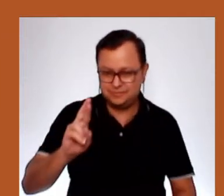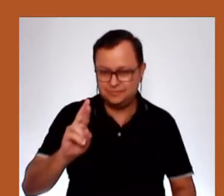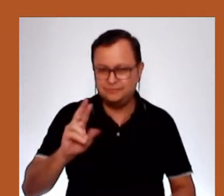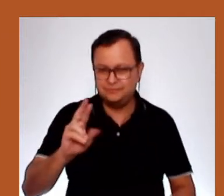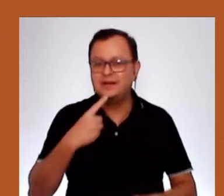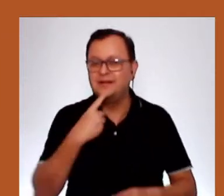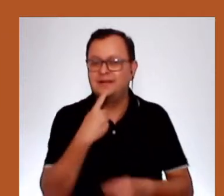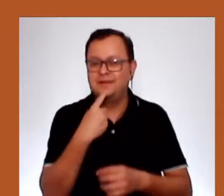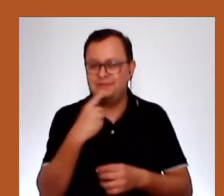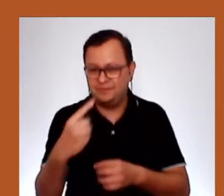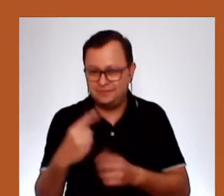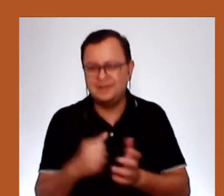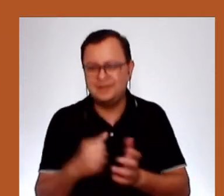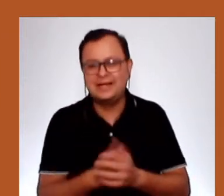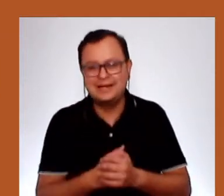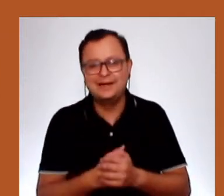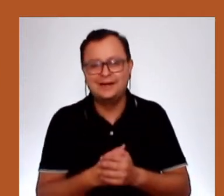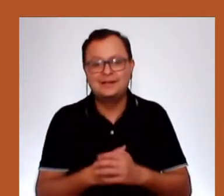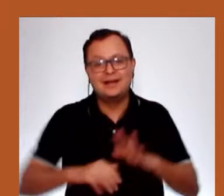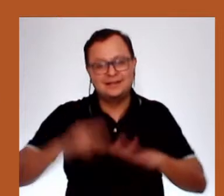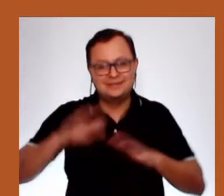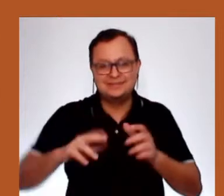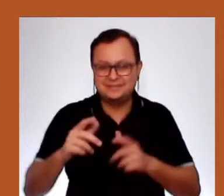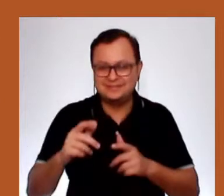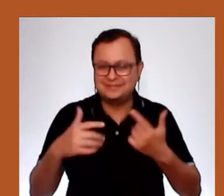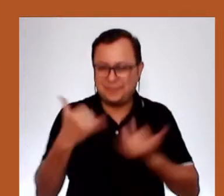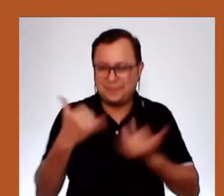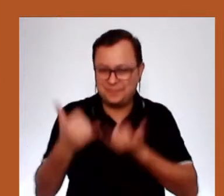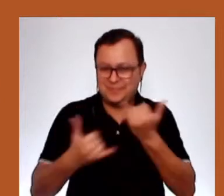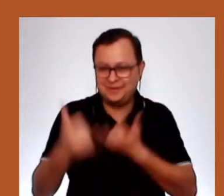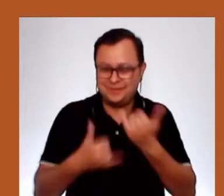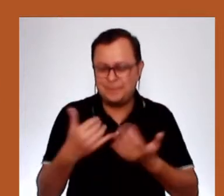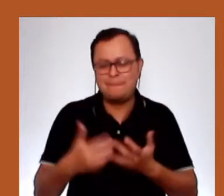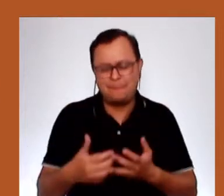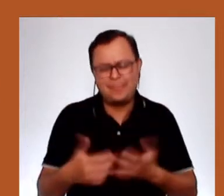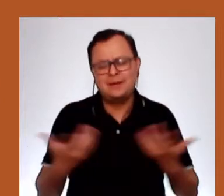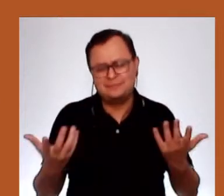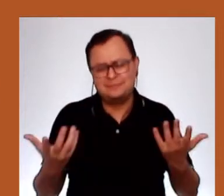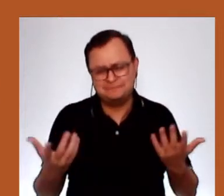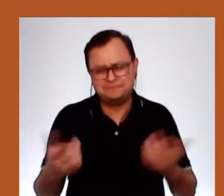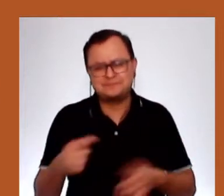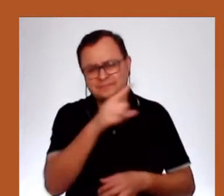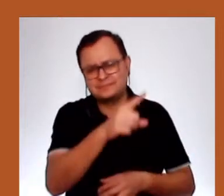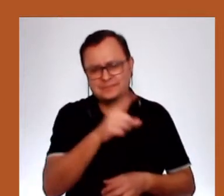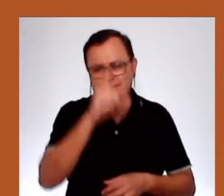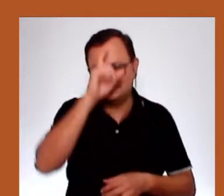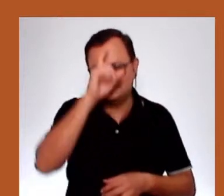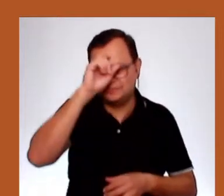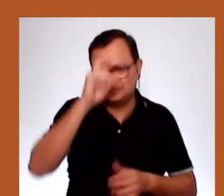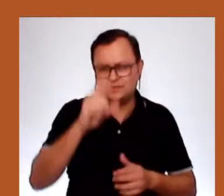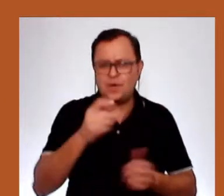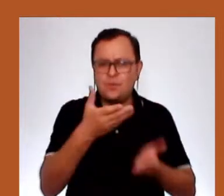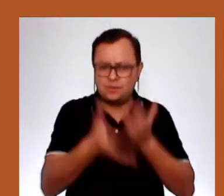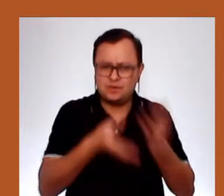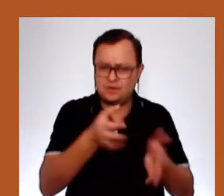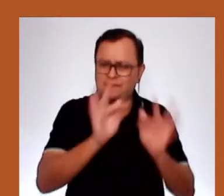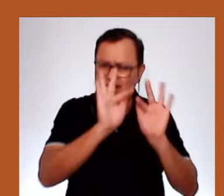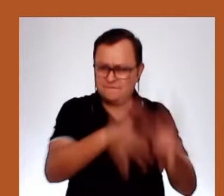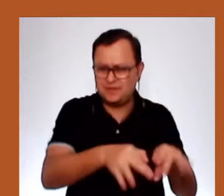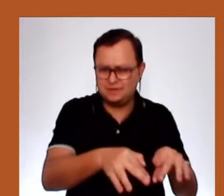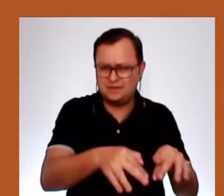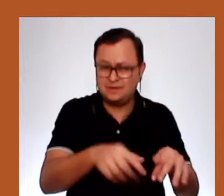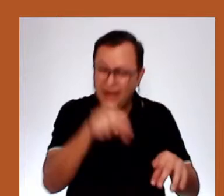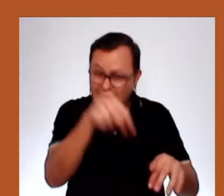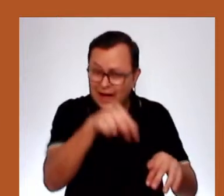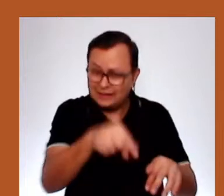do culto que se faz a ele, né? Ele fala, sempre repete isso. Não, fazer cuidados paliativos aqui é